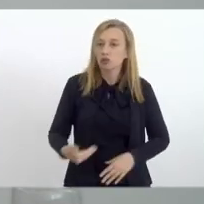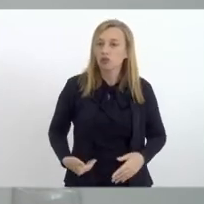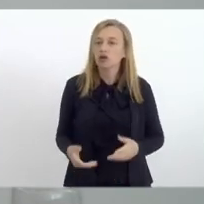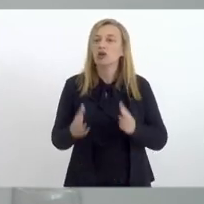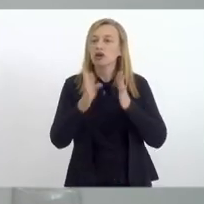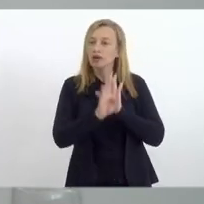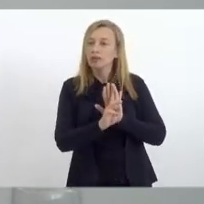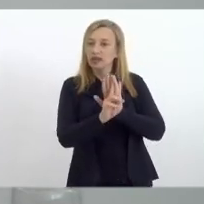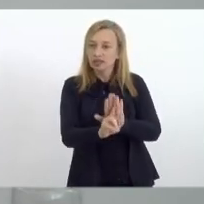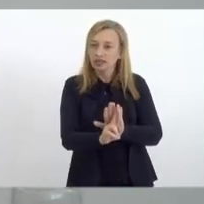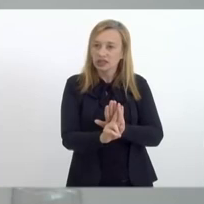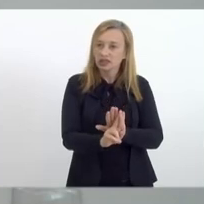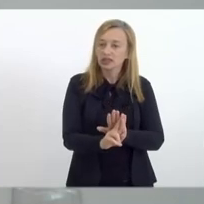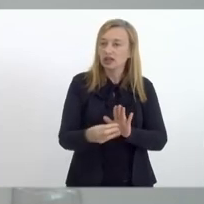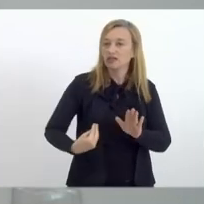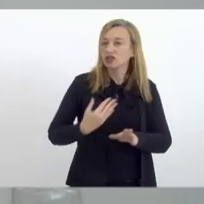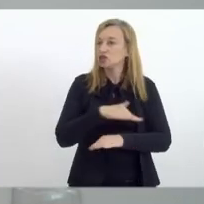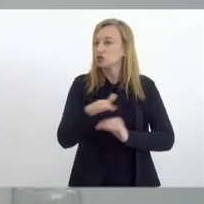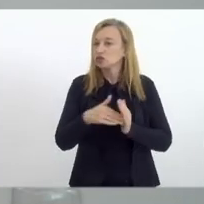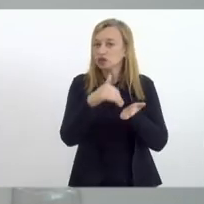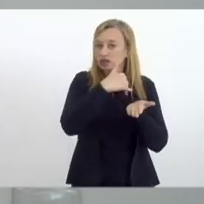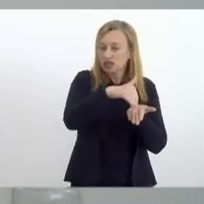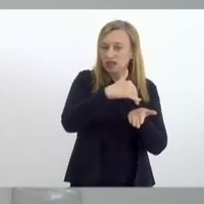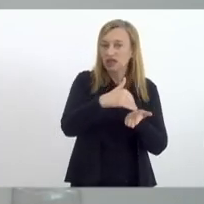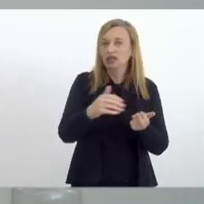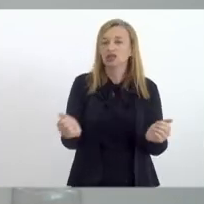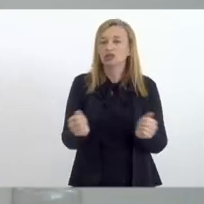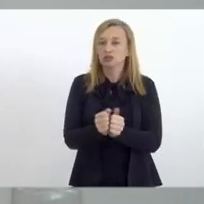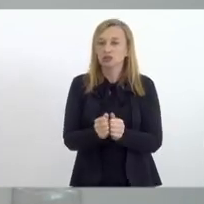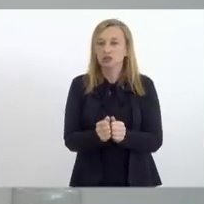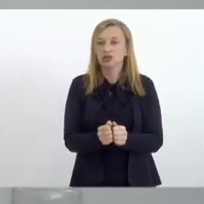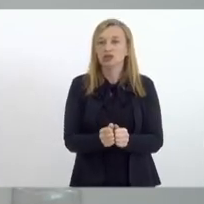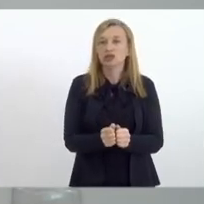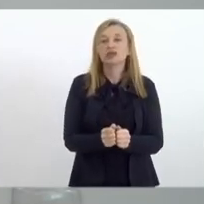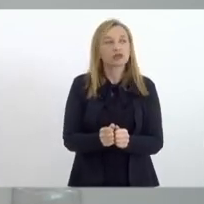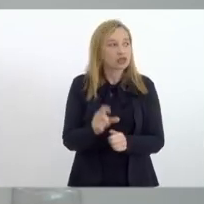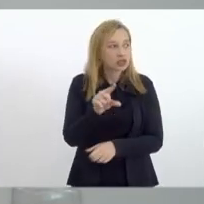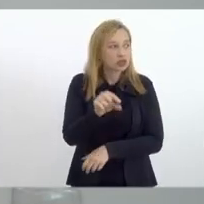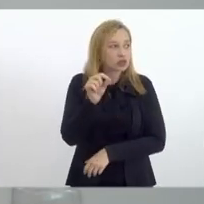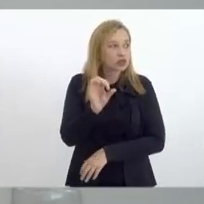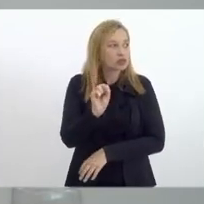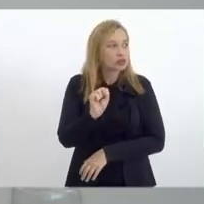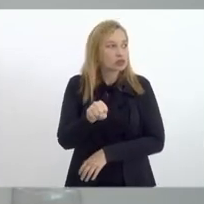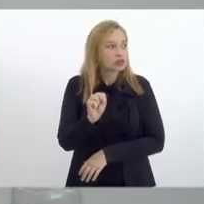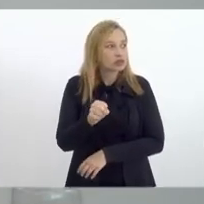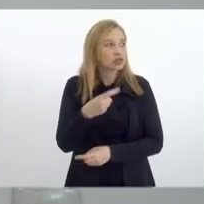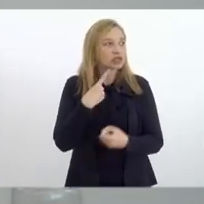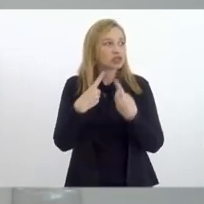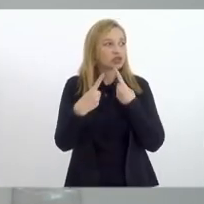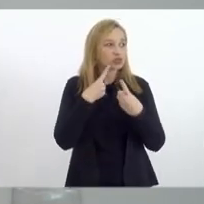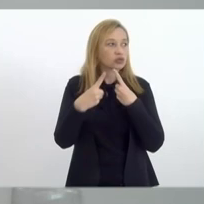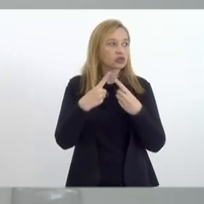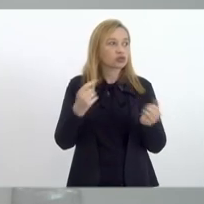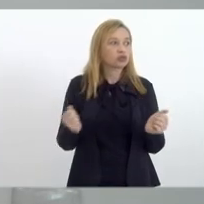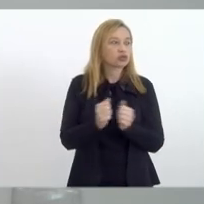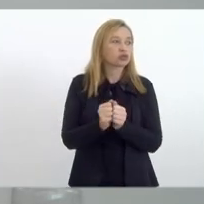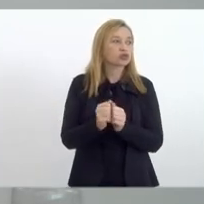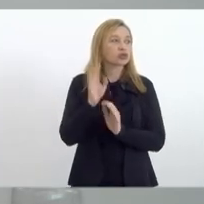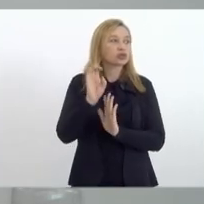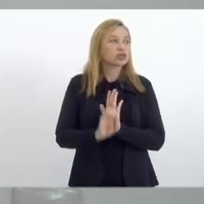a representação e a presença de todas as secretarias envolvidas vai ser definitivo nas discussões das emendas.